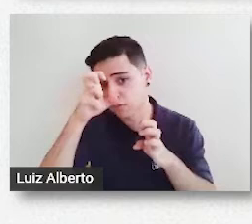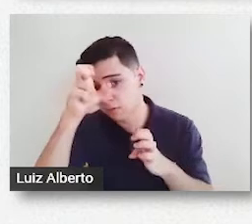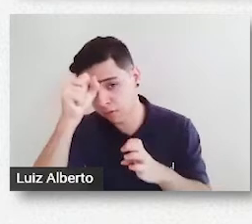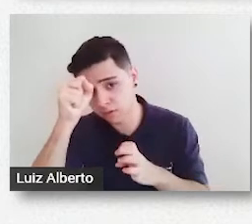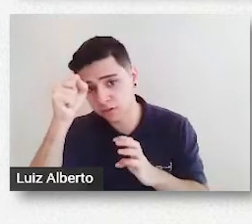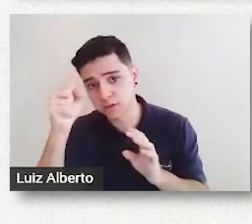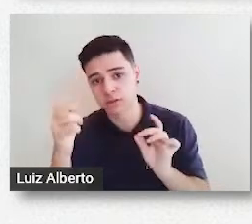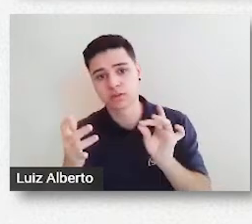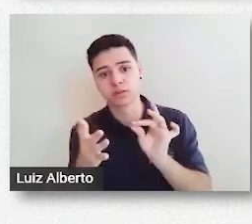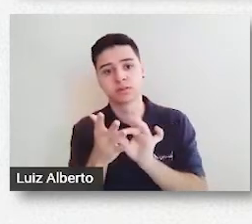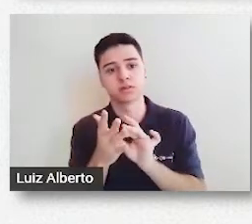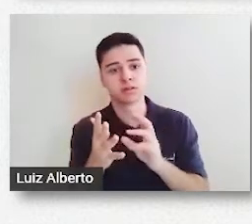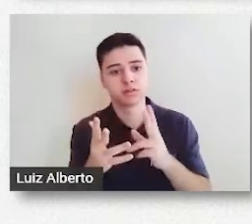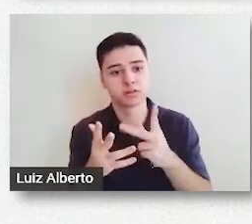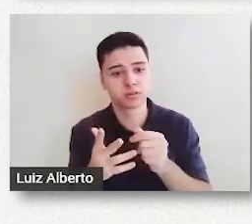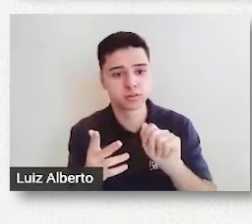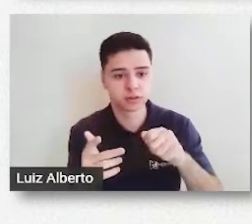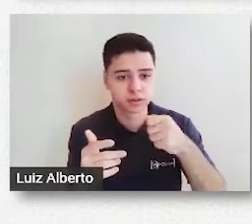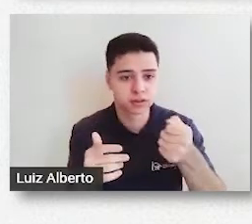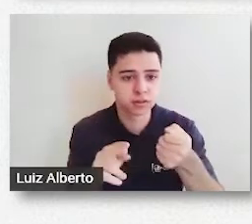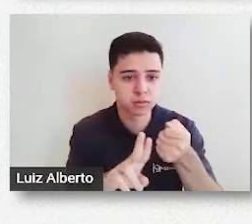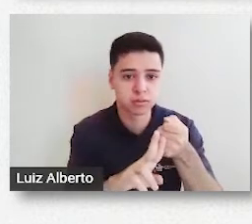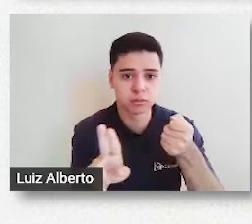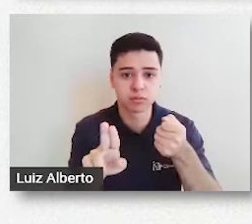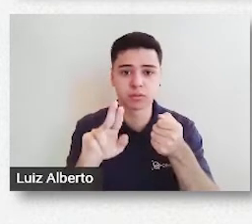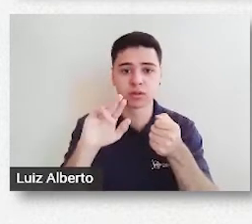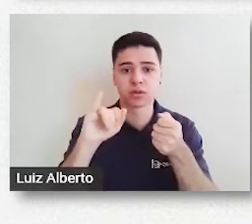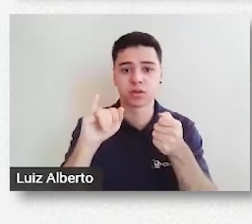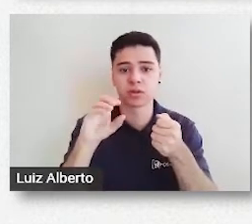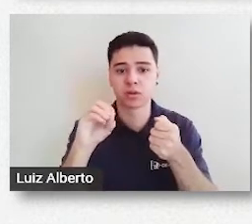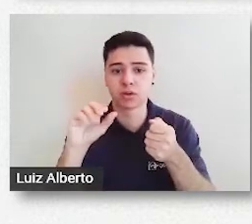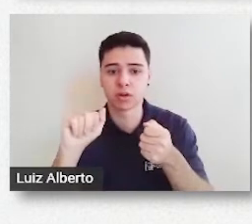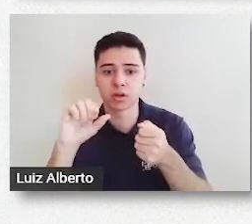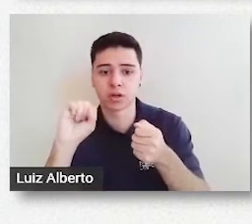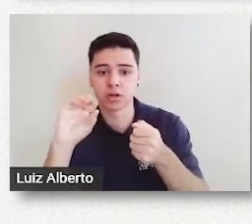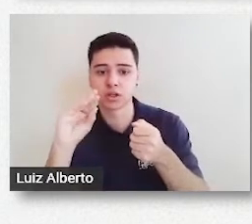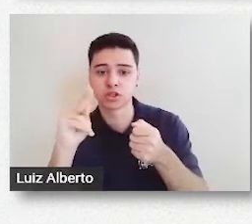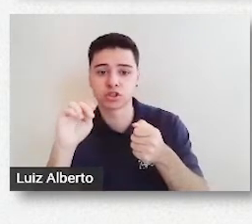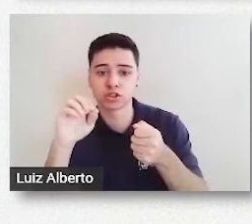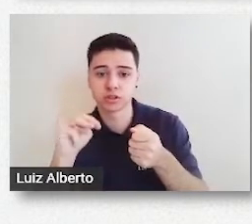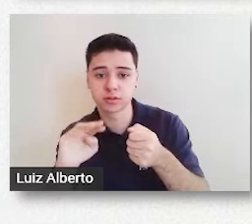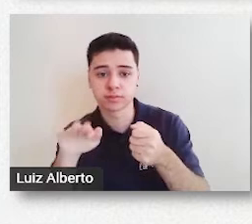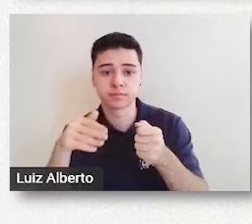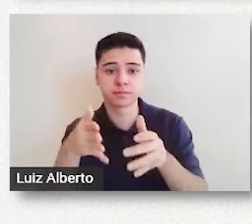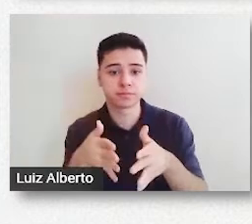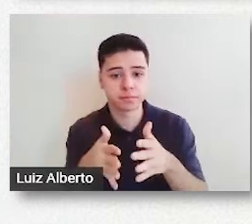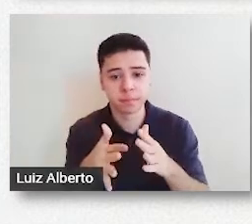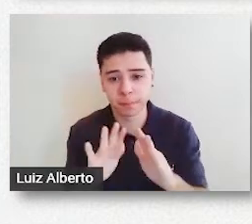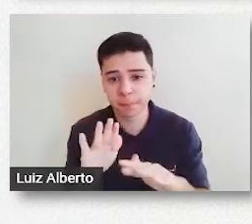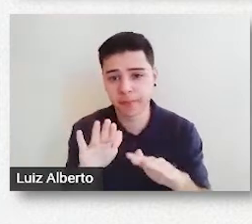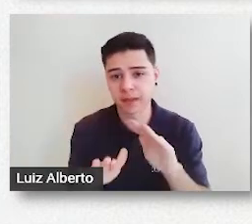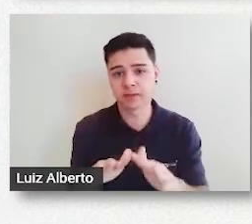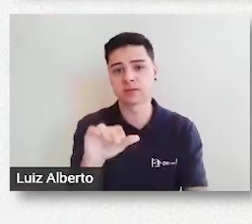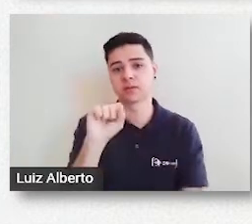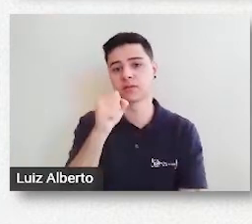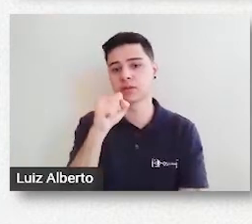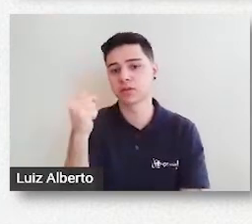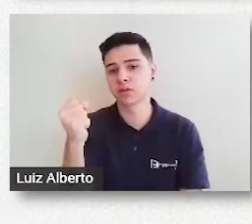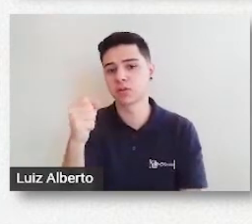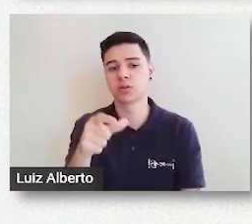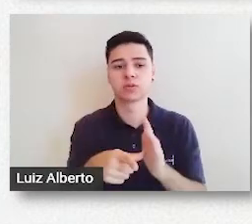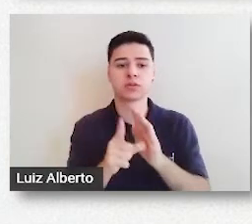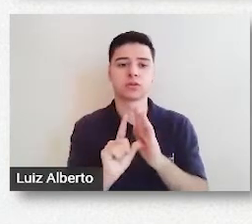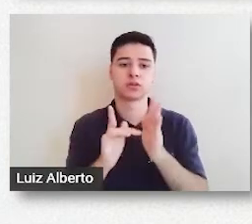que significaria aí o Yoachim. Né? Então, ele teria nascido aí por volta de 88 a.C.